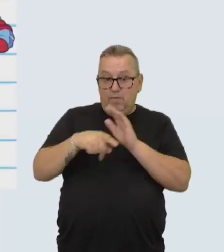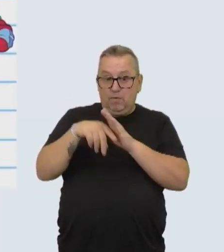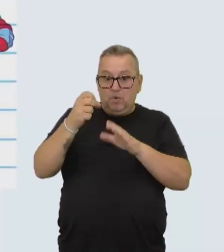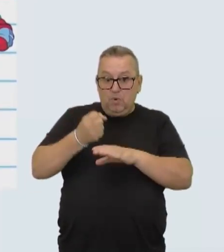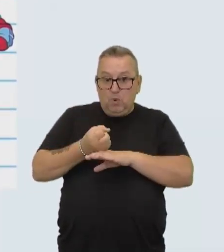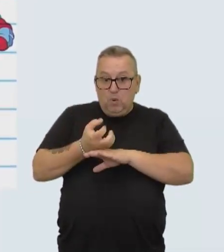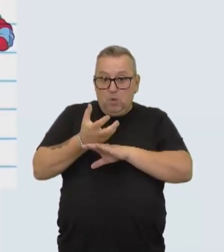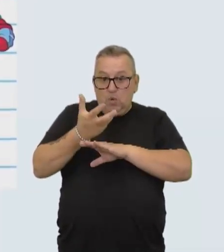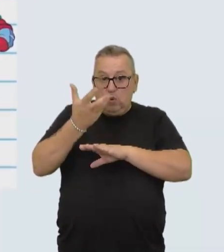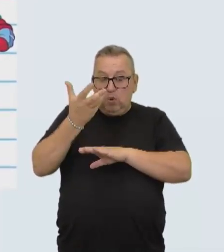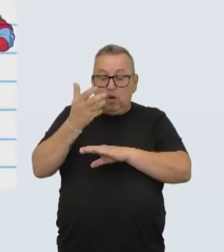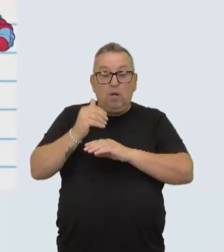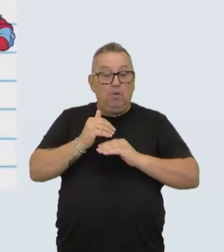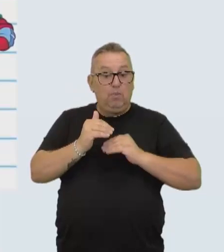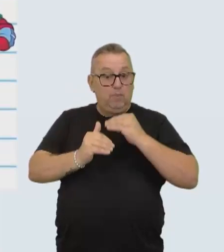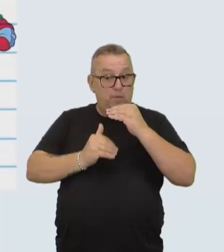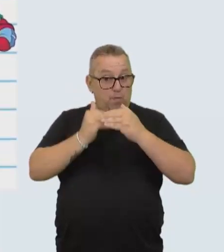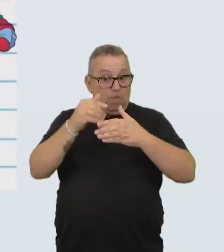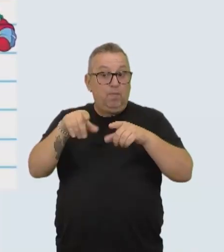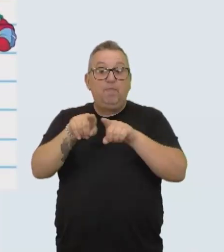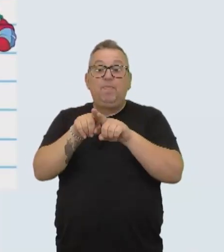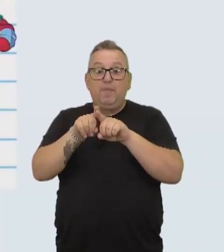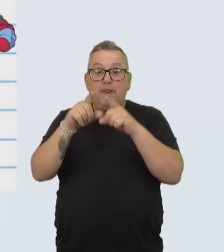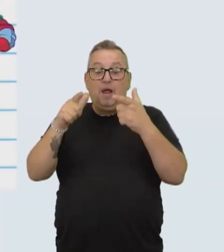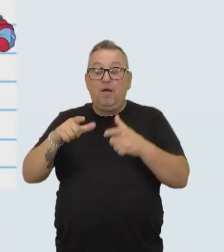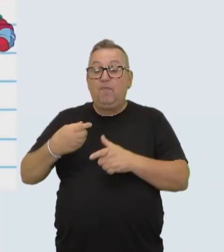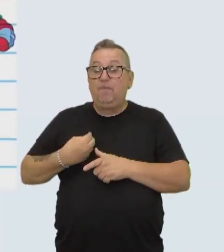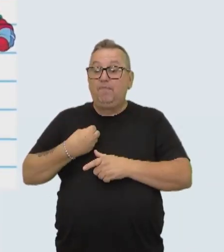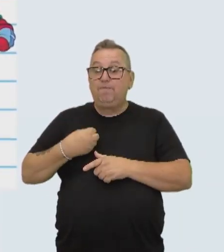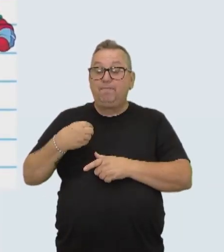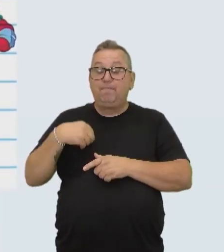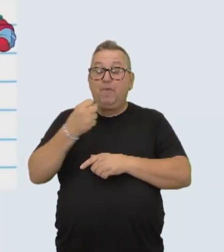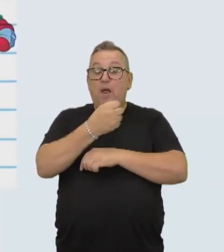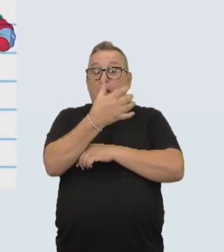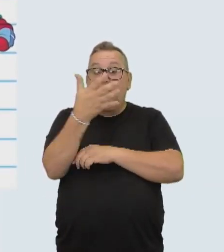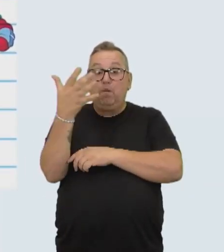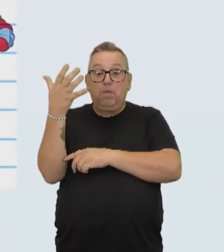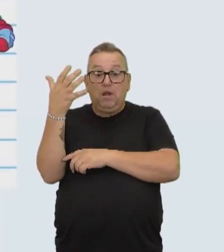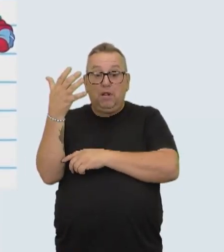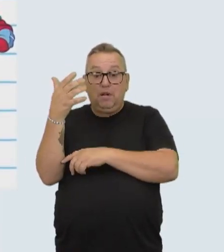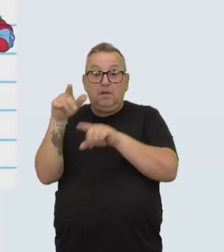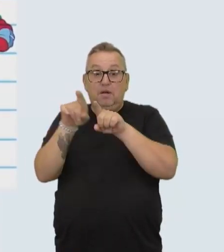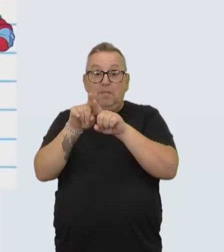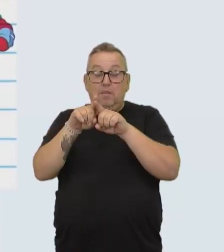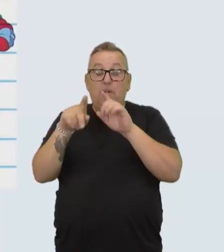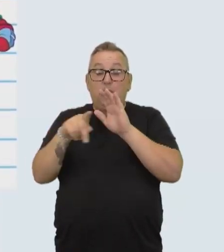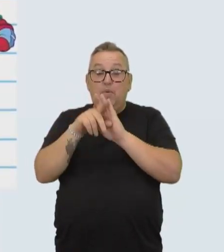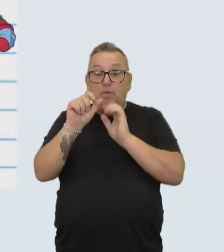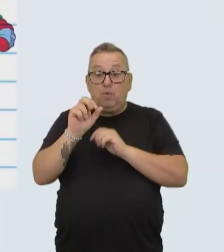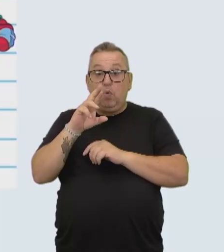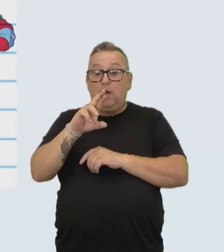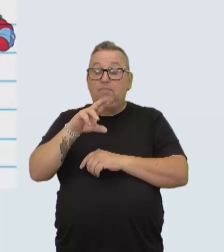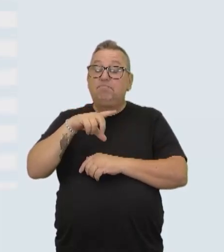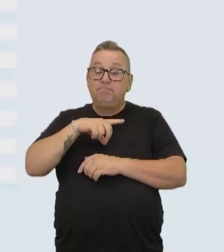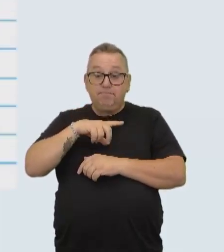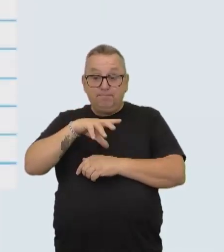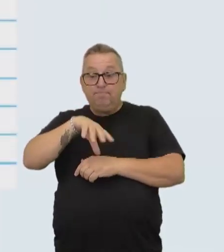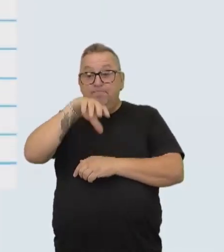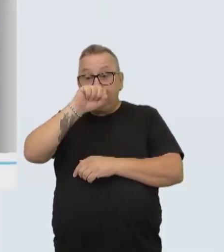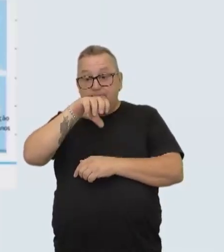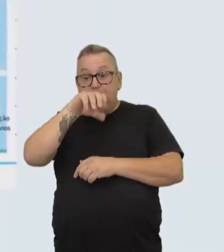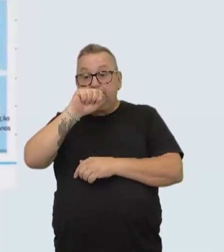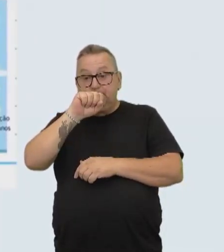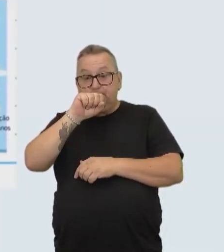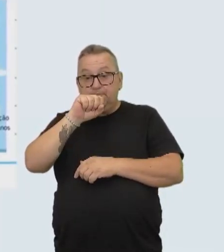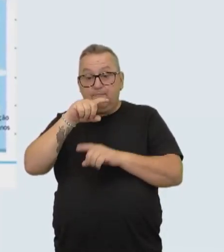vegetal crescem e se desenvolvem. É nele que vivem as plantas que filtram o ar e produzem parte do oxigênio que respiramos. E também é